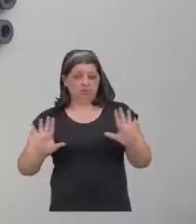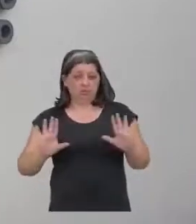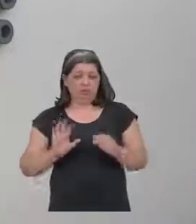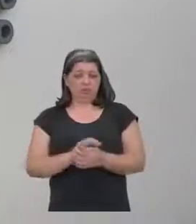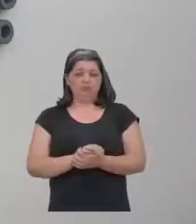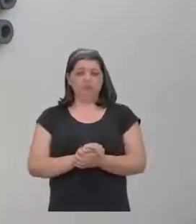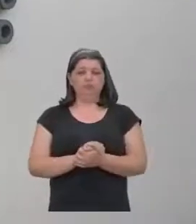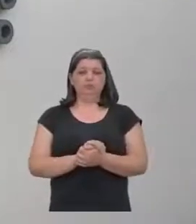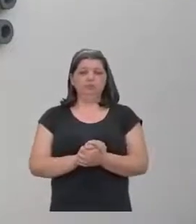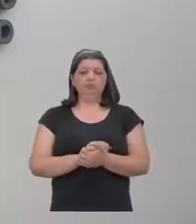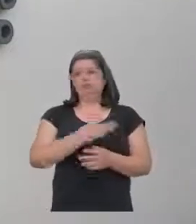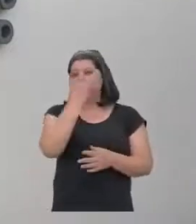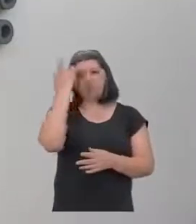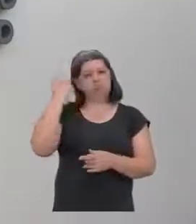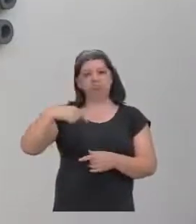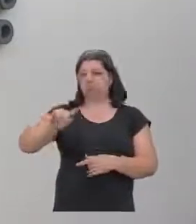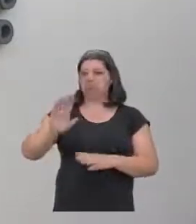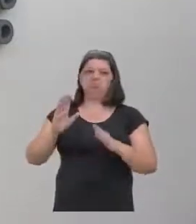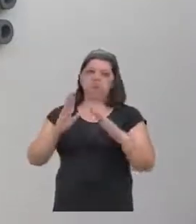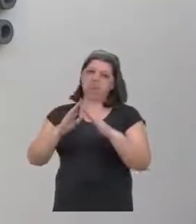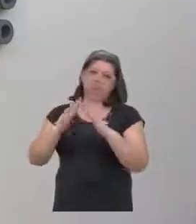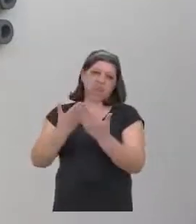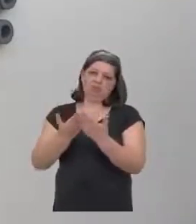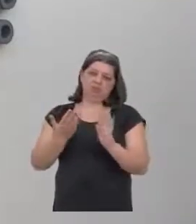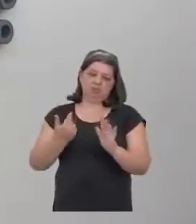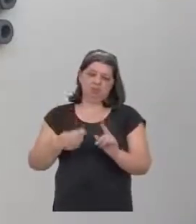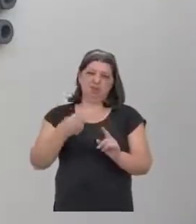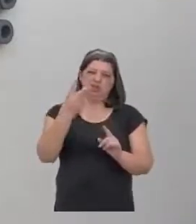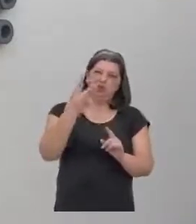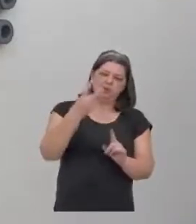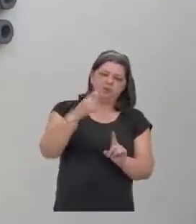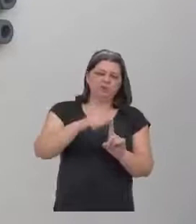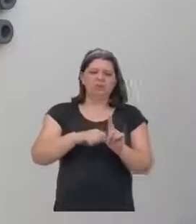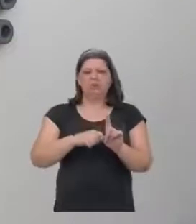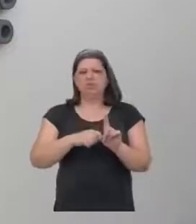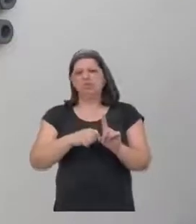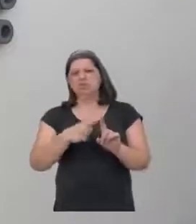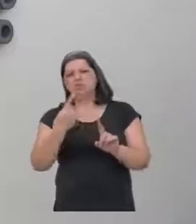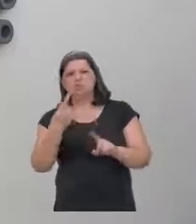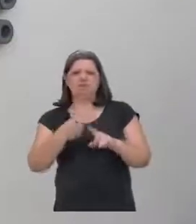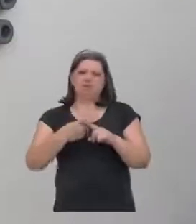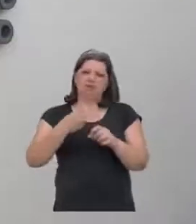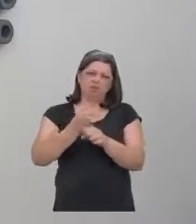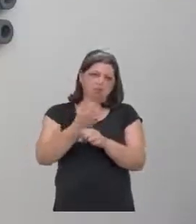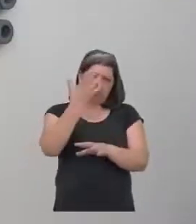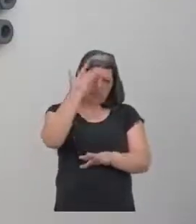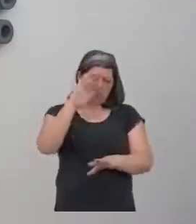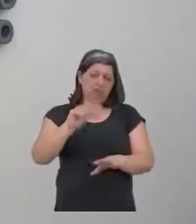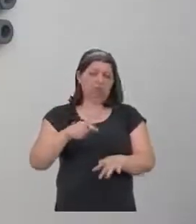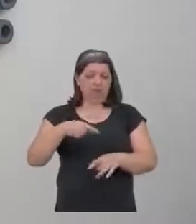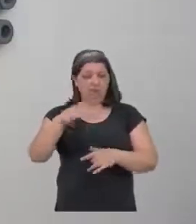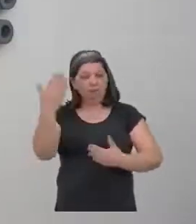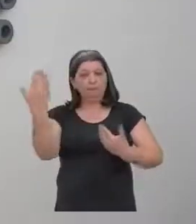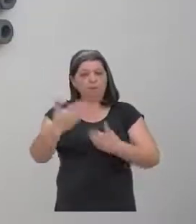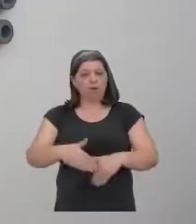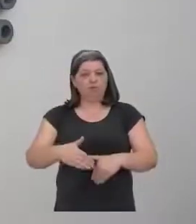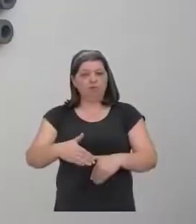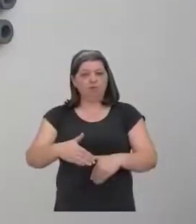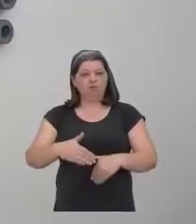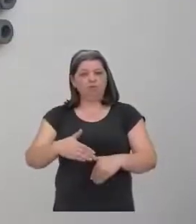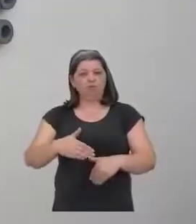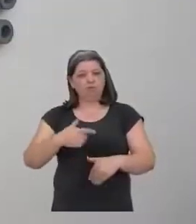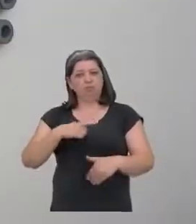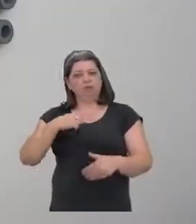cara não vai para a escola e a cada, sei lá, 2 meses, 4 meses, uma vez por ano, não sei. Ele vai lá e faz uma prova e comprova que, olha, está